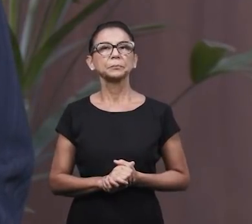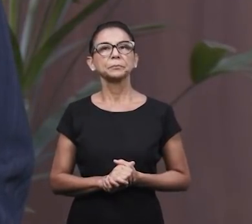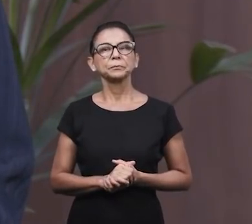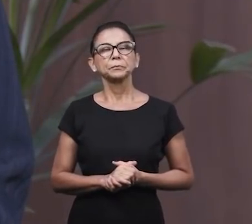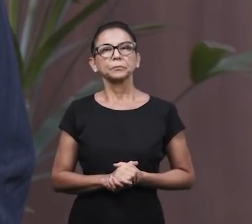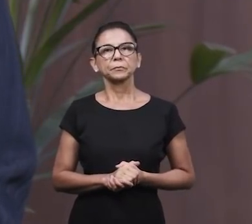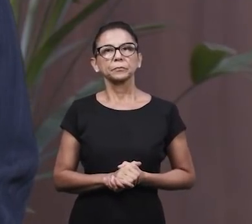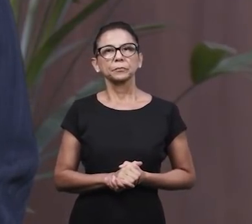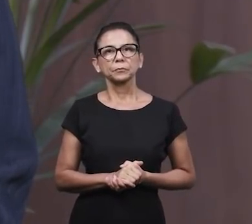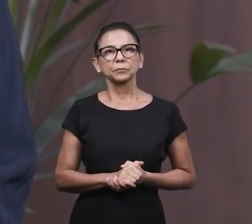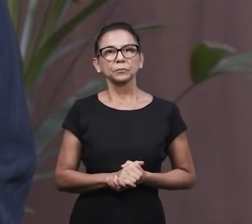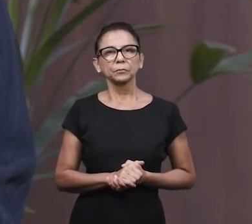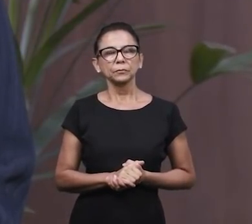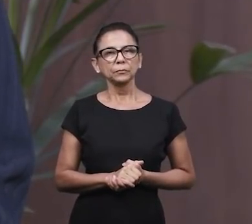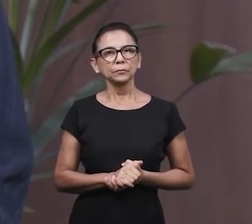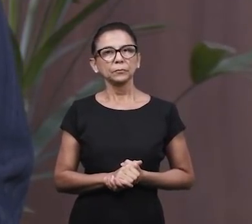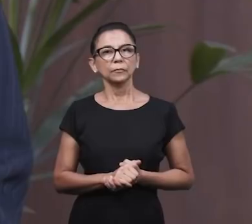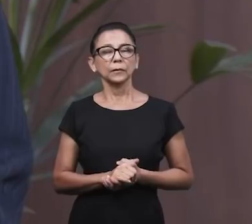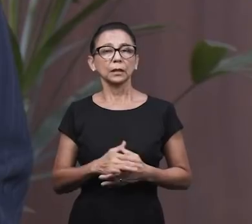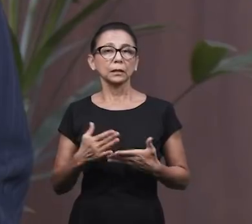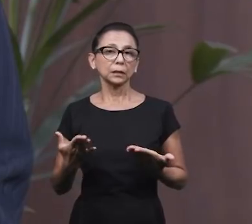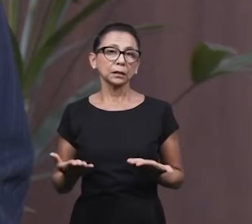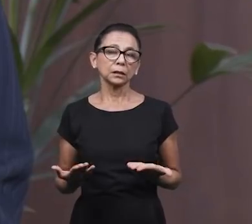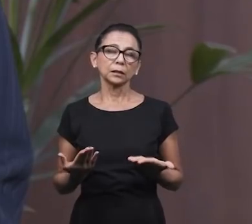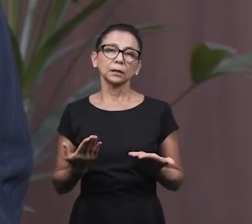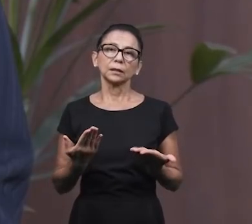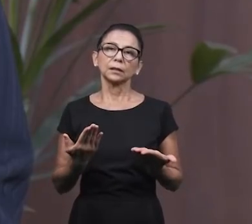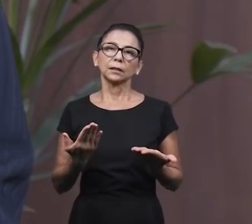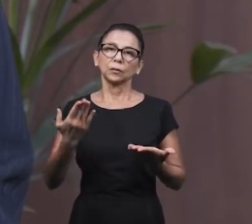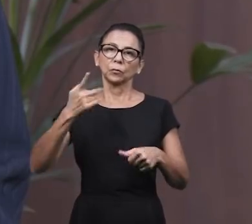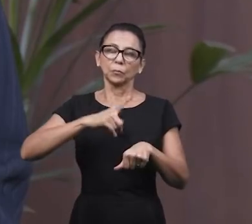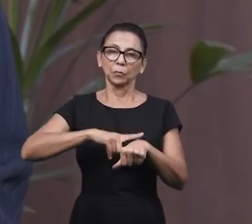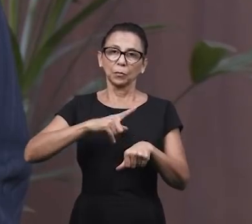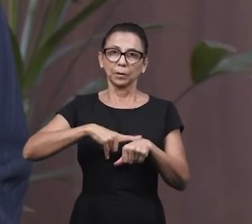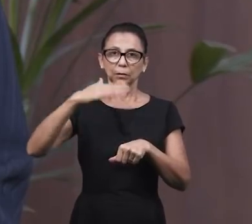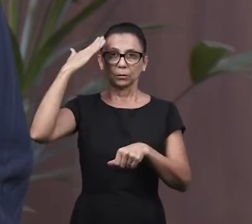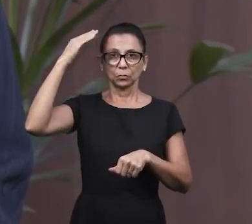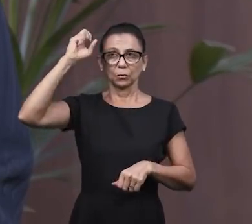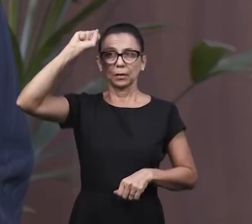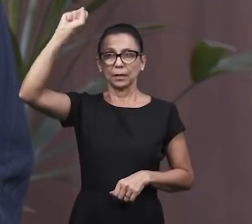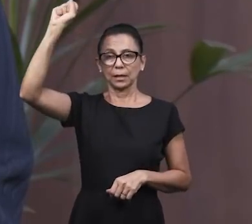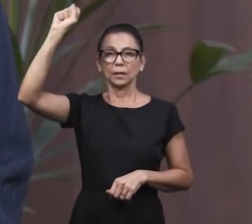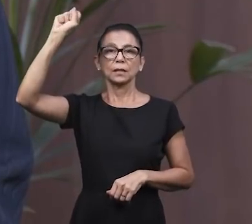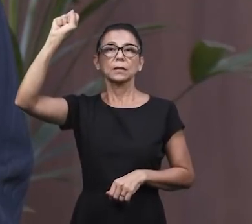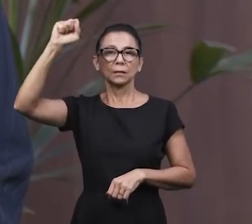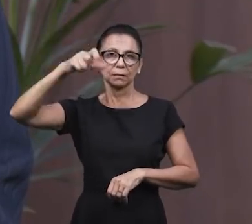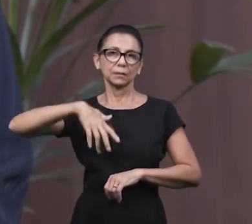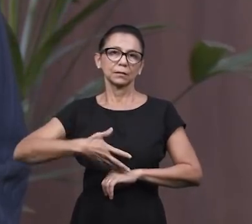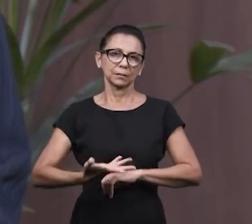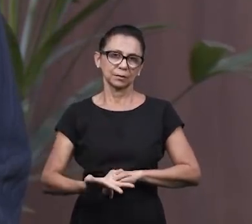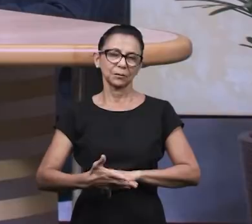situação. Então, era o juízo feito ali, né, pelo rei Salomão. Aquela situação que,